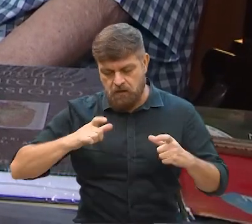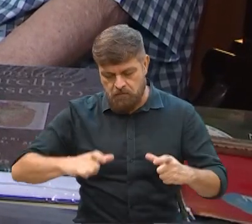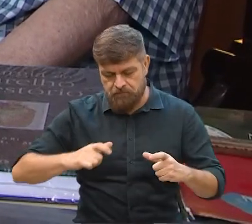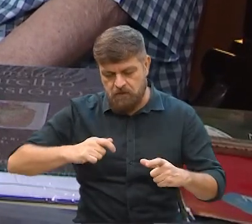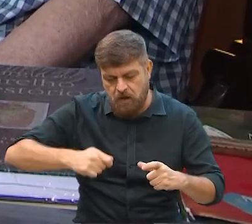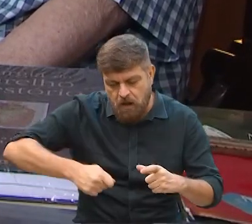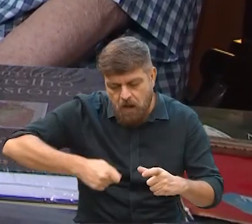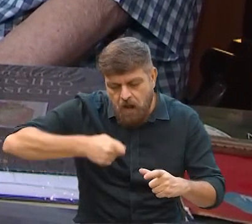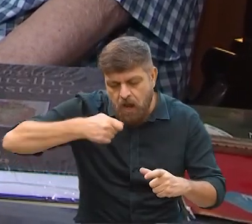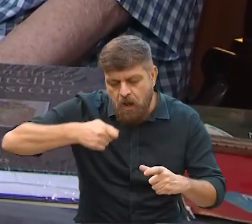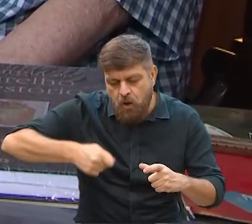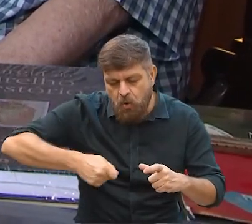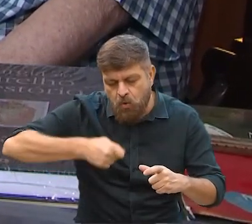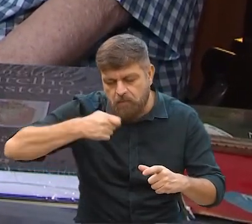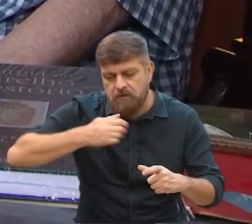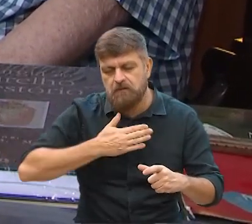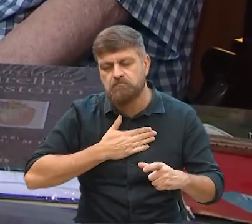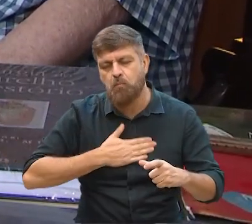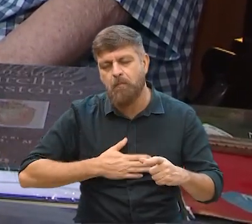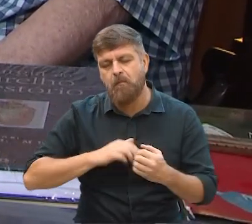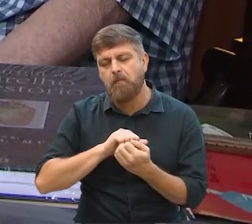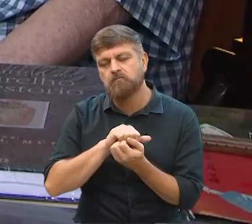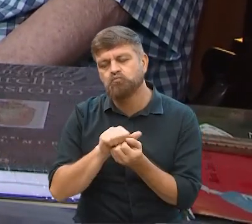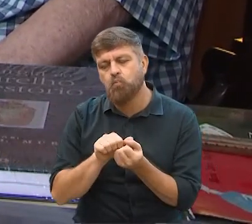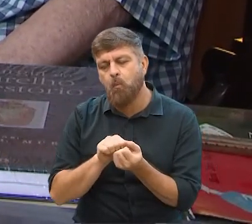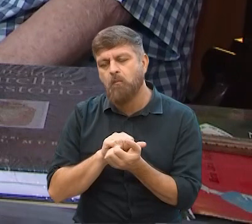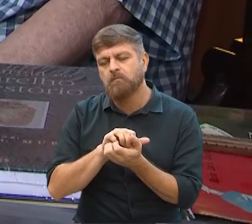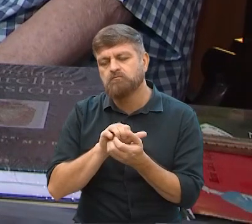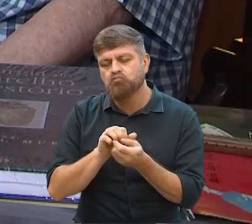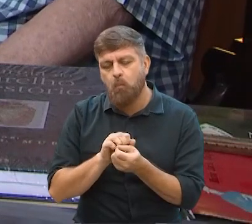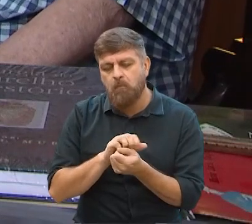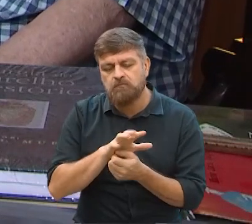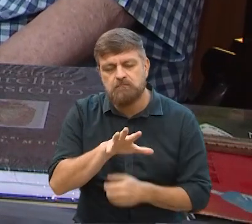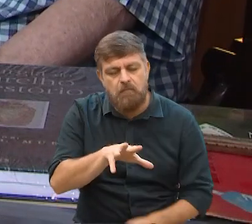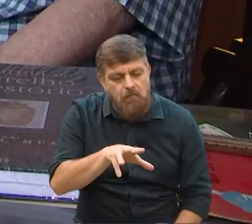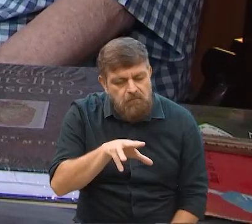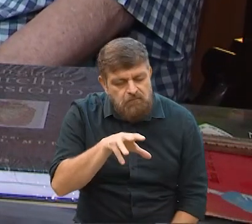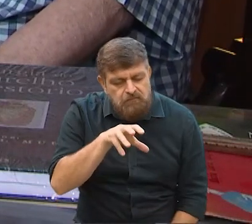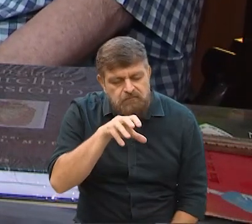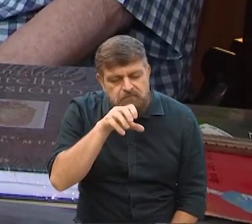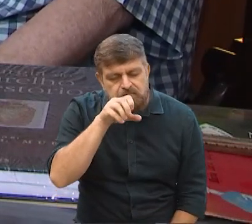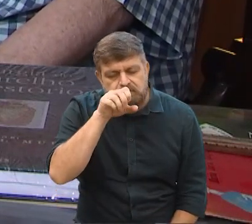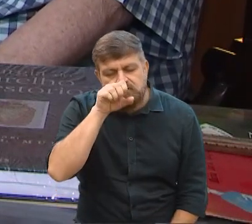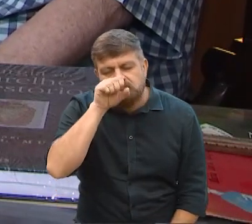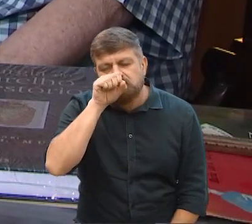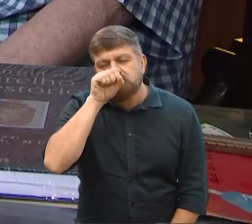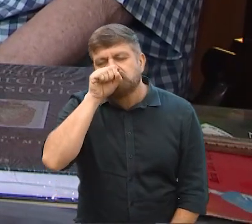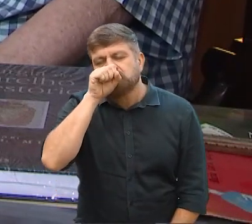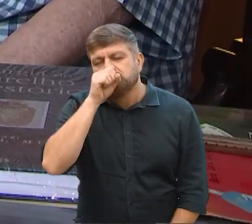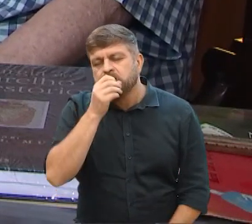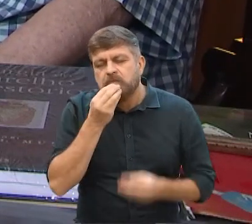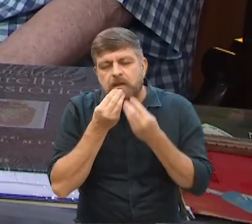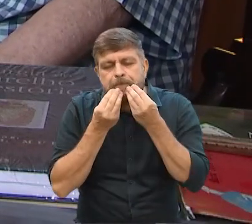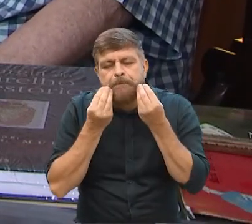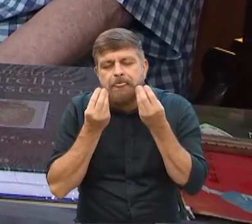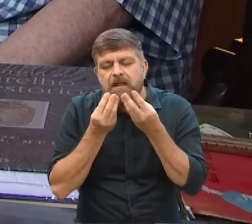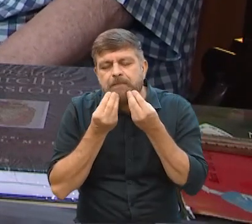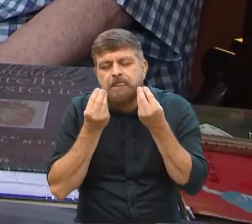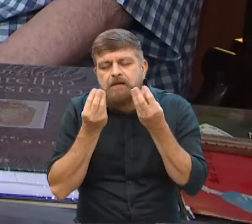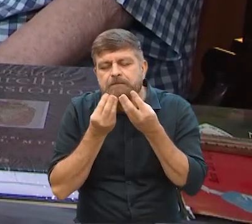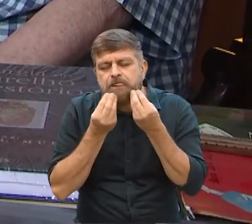seja, é comer mais devagar, sentir o cheiro do alimento, dar um tempo